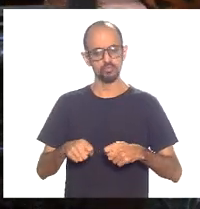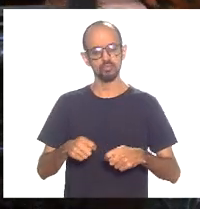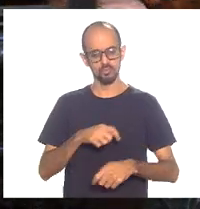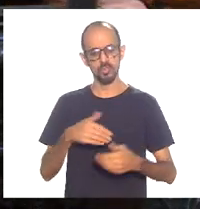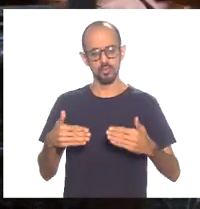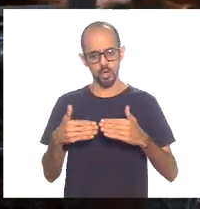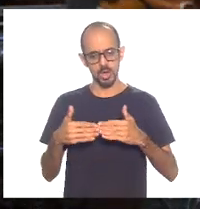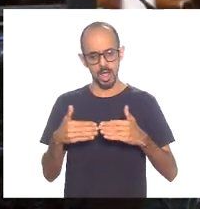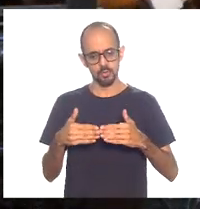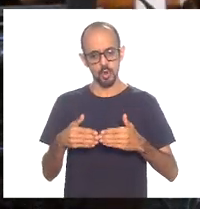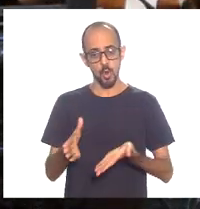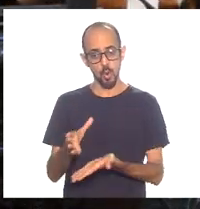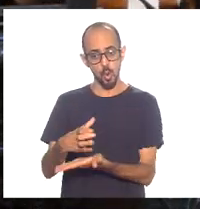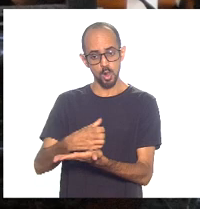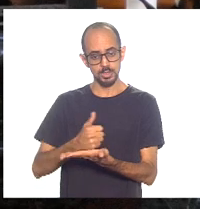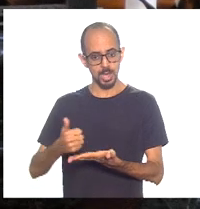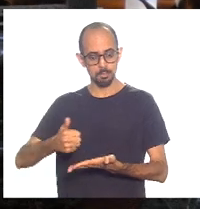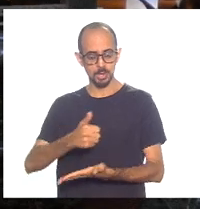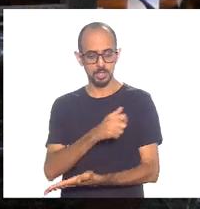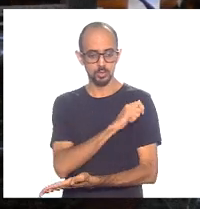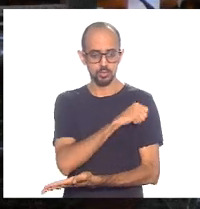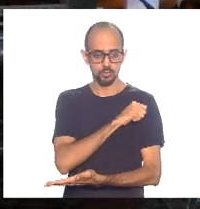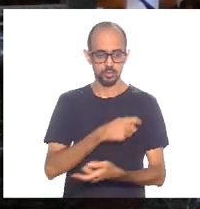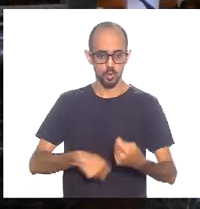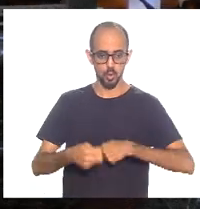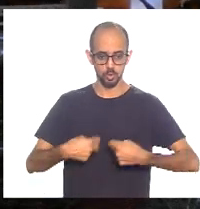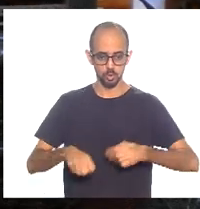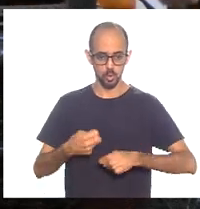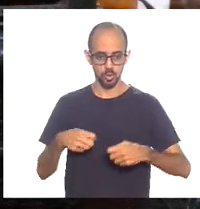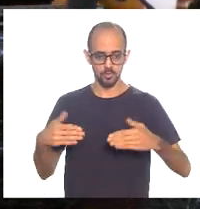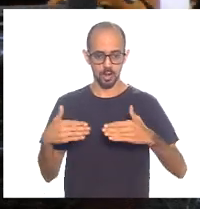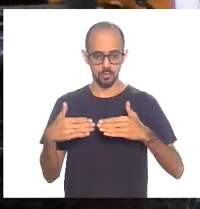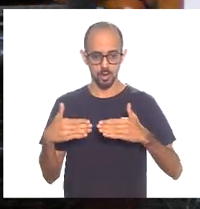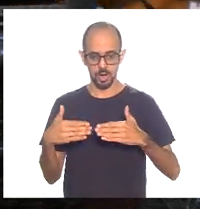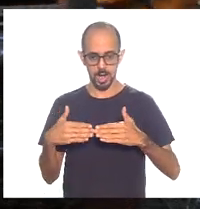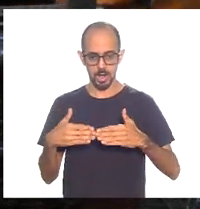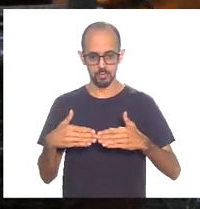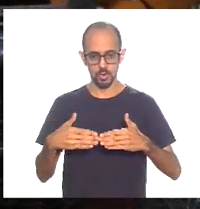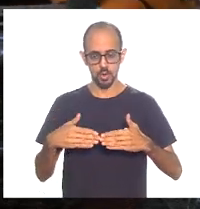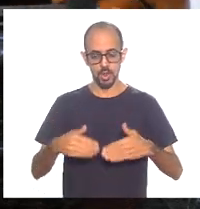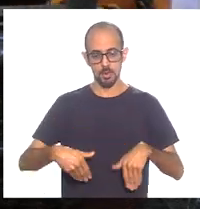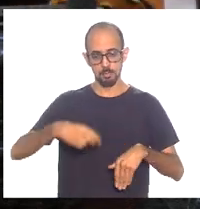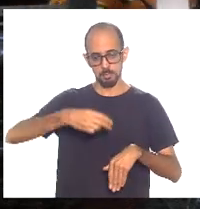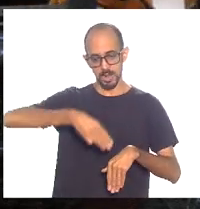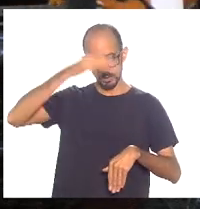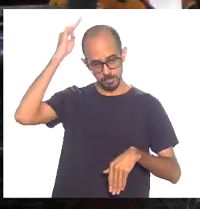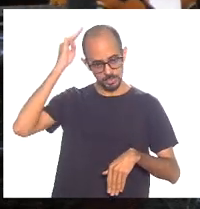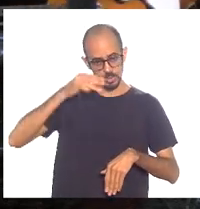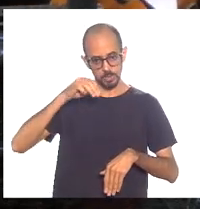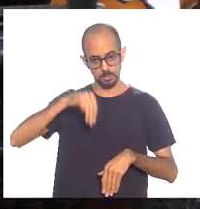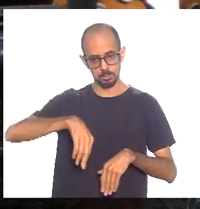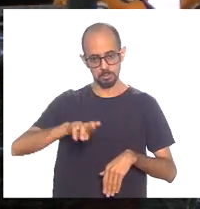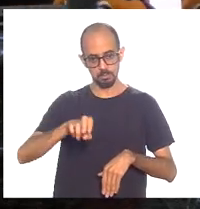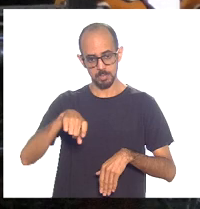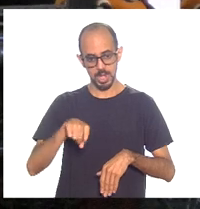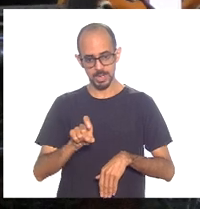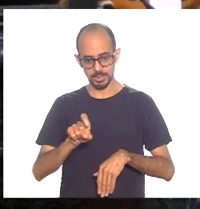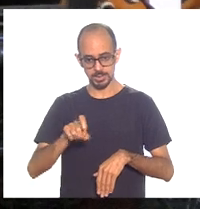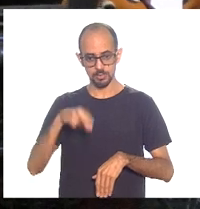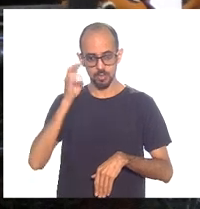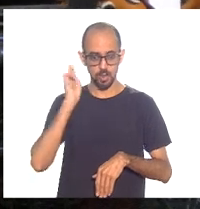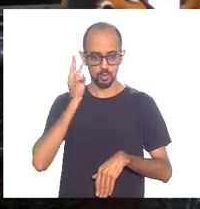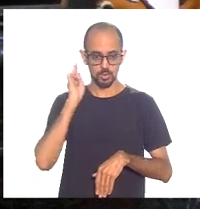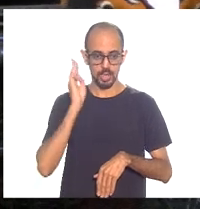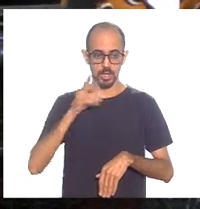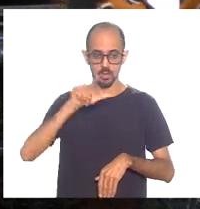de Orçamento, Finanças, Fiscalização Financeira e Controle, favorável. Relatores, deputados, Márcio Pacheco, Max Lemos, Sérgio Fernandes, Valdeque Carneiro, Luiz